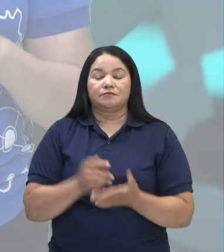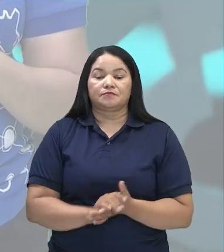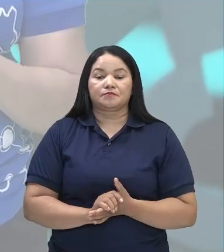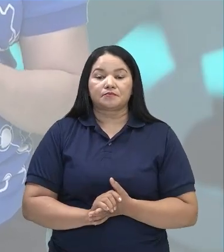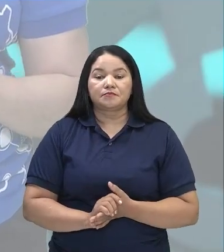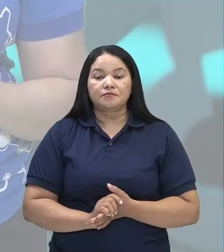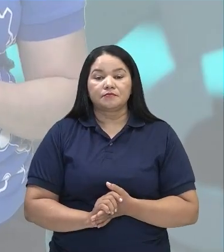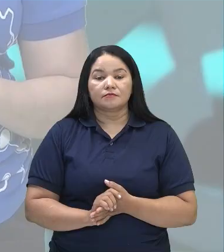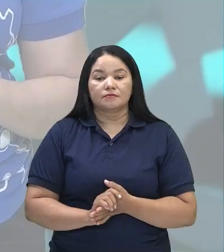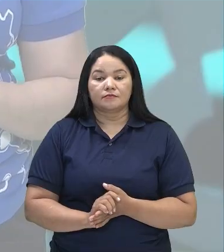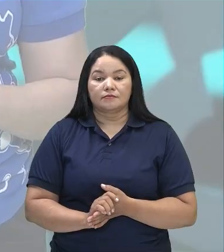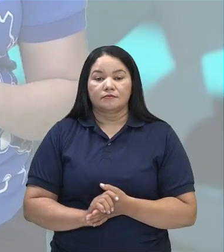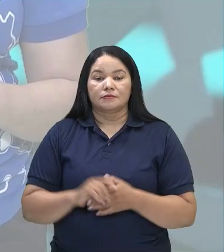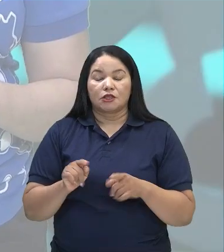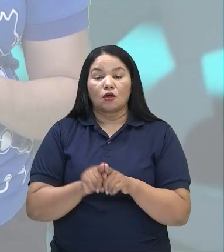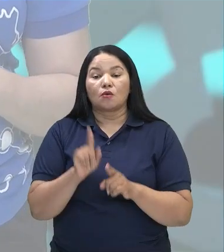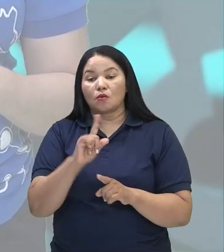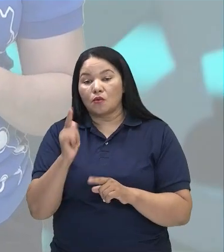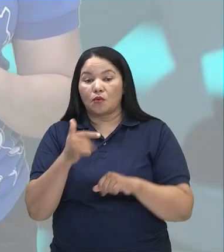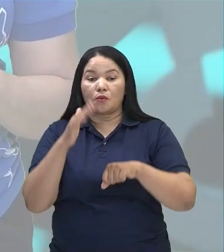melhor. O vocativo